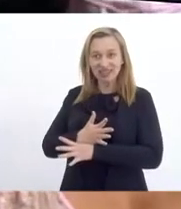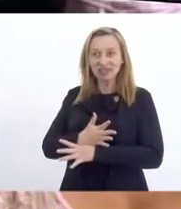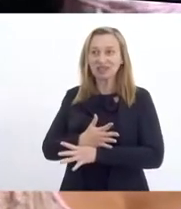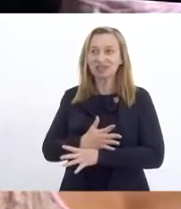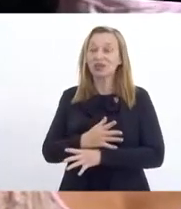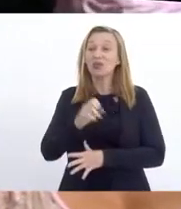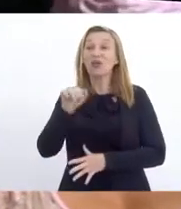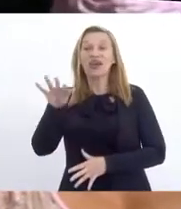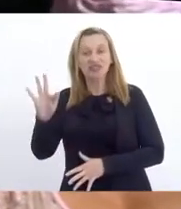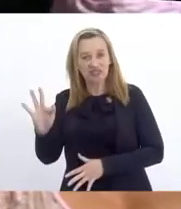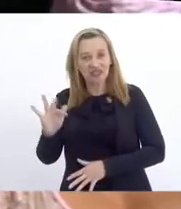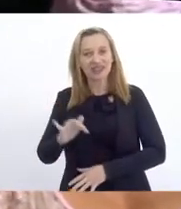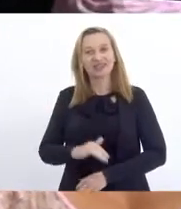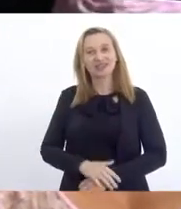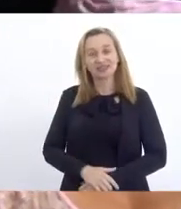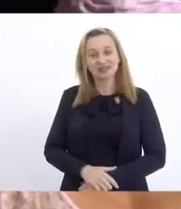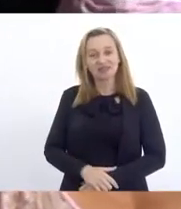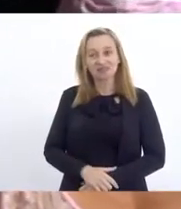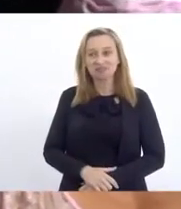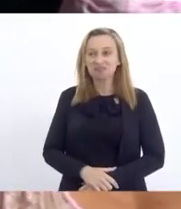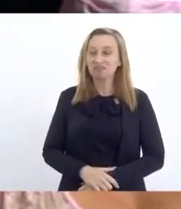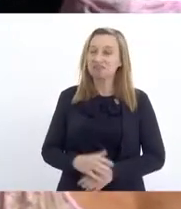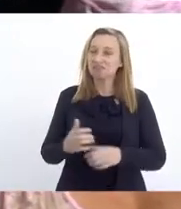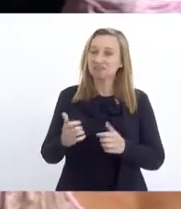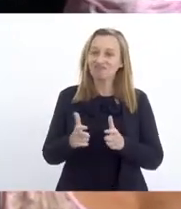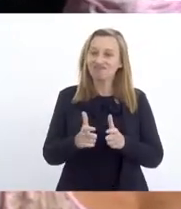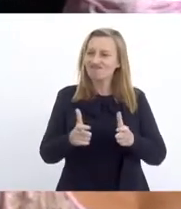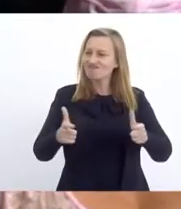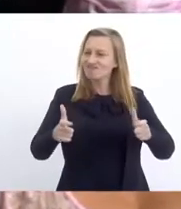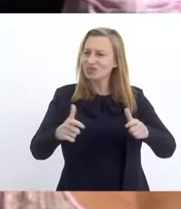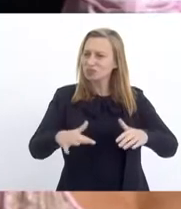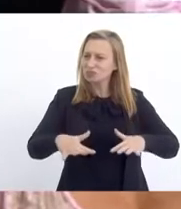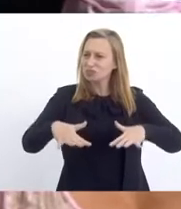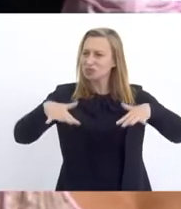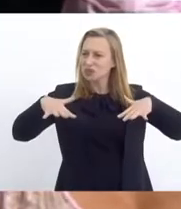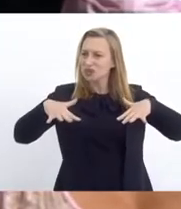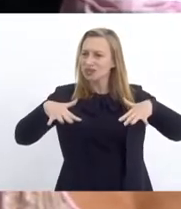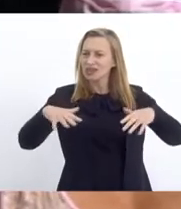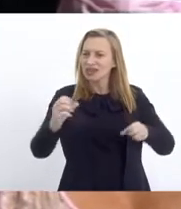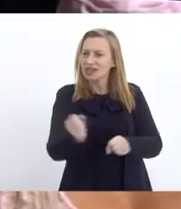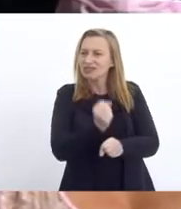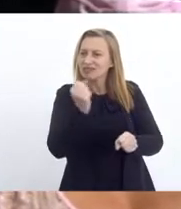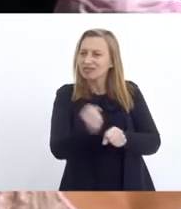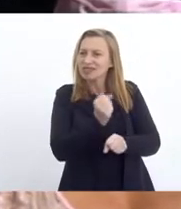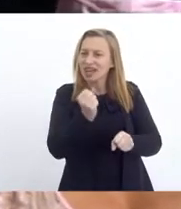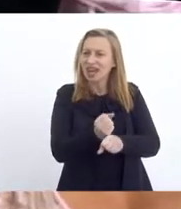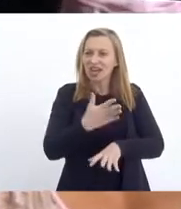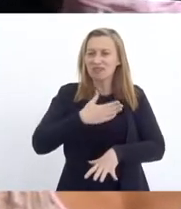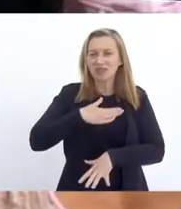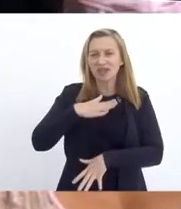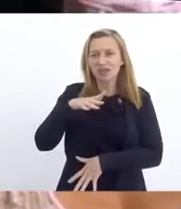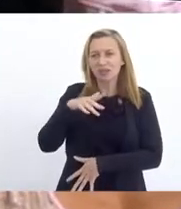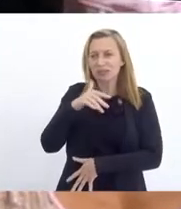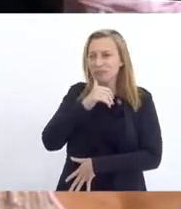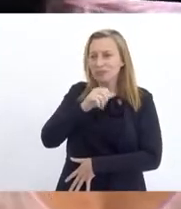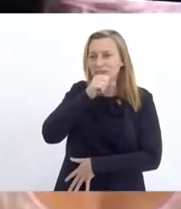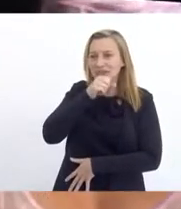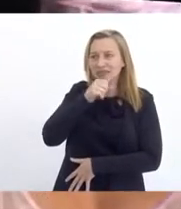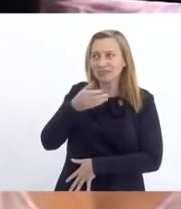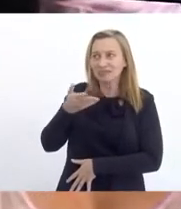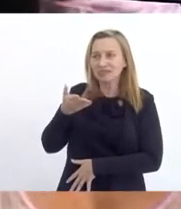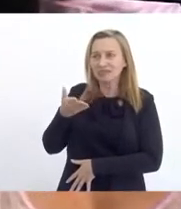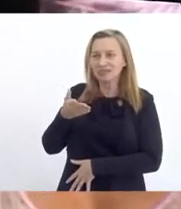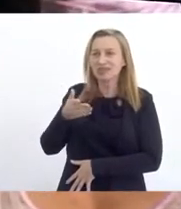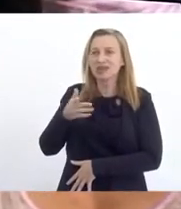na UENF, nesse belíssimo auditório que foi construído ainda na época que minha mãe era governadora, a